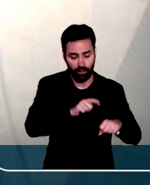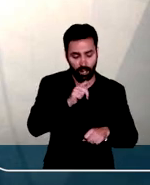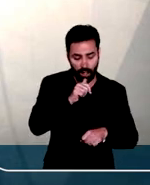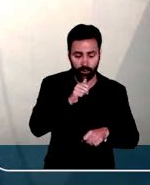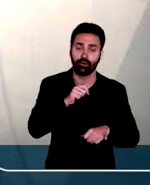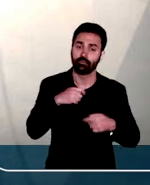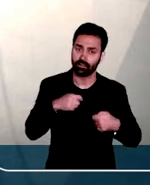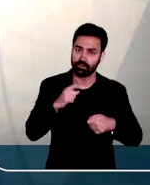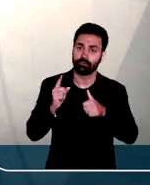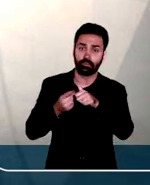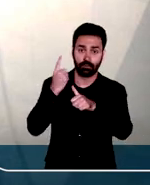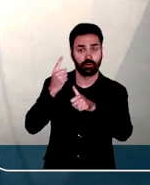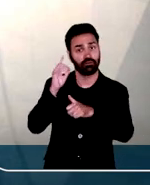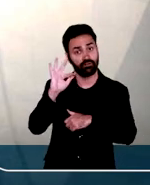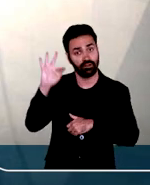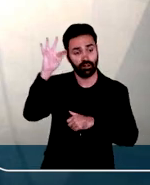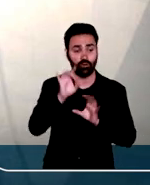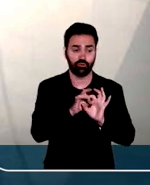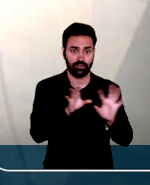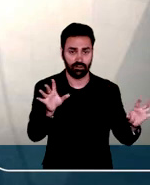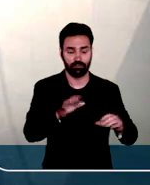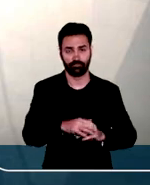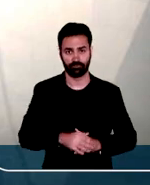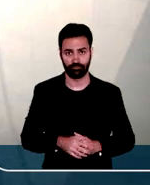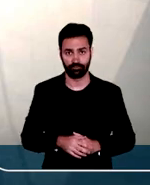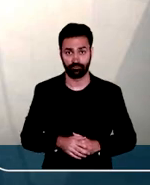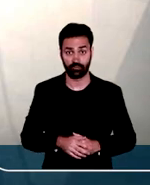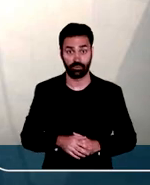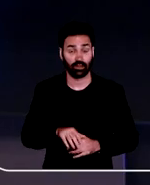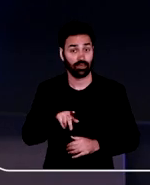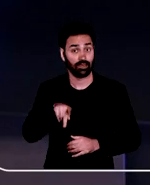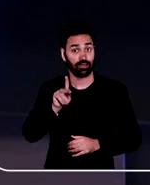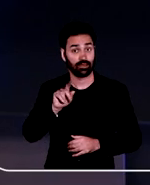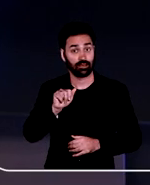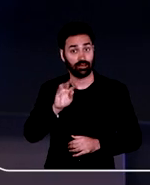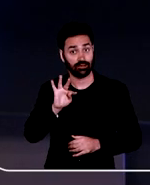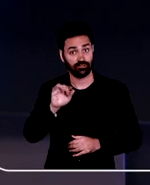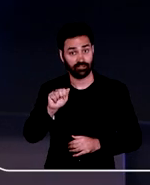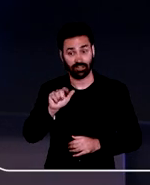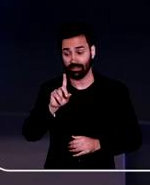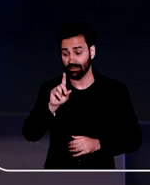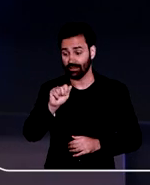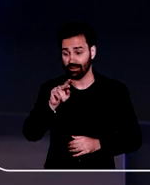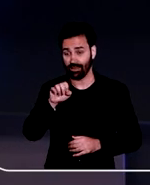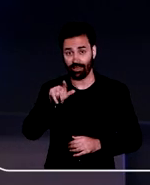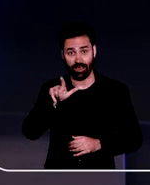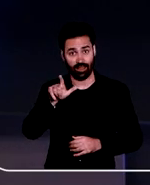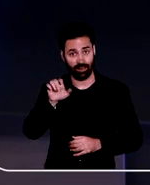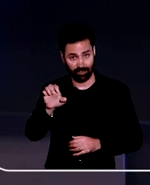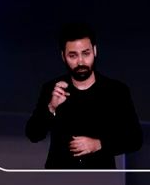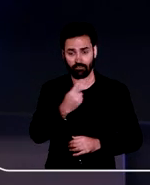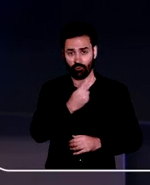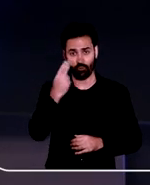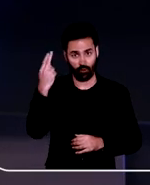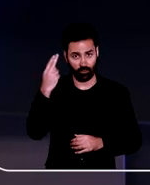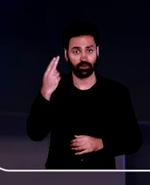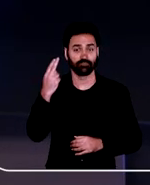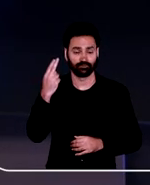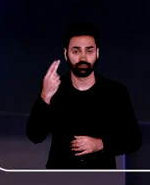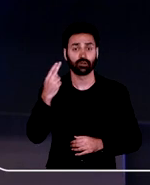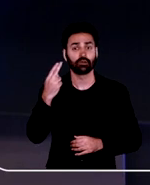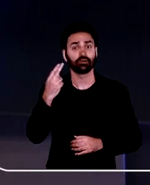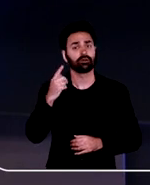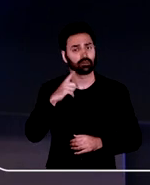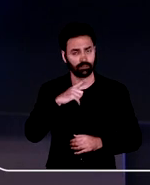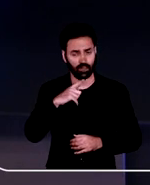recurso não poderia ser explorado sem a autorização Federal para quem não sabe Cátia Danielle da Silva Gomes